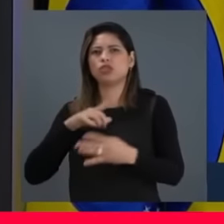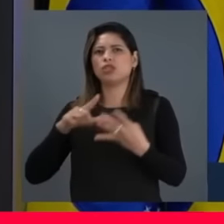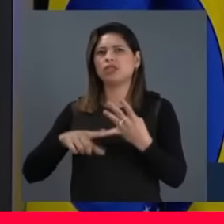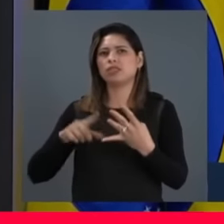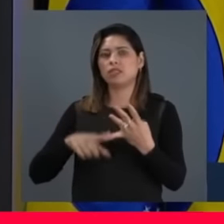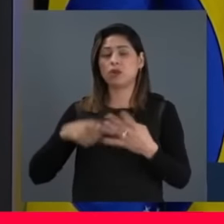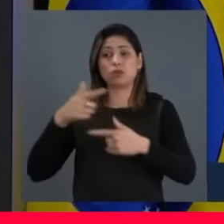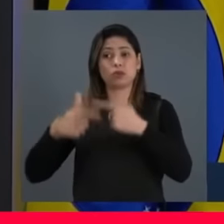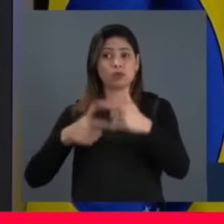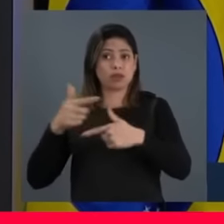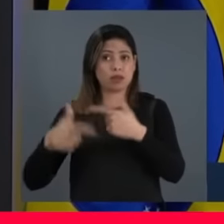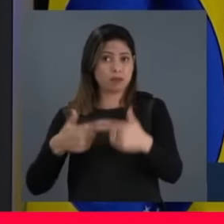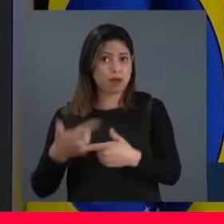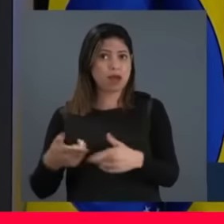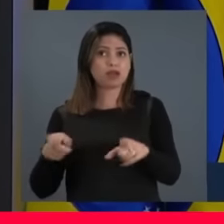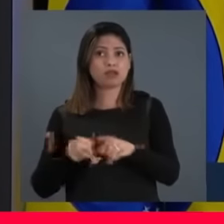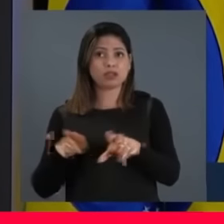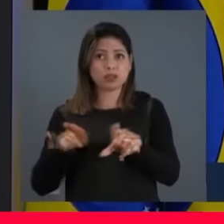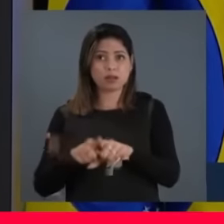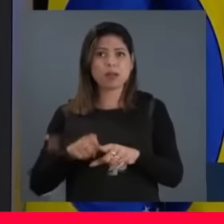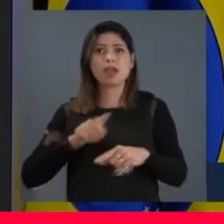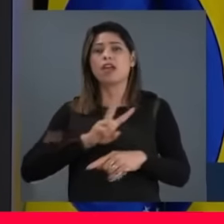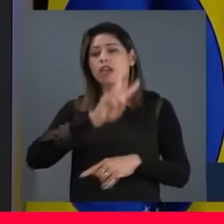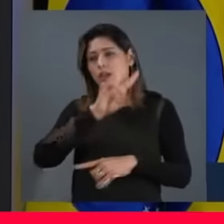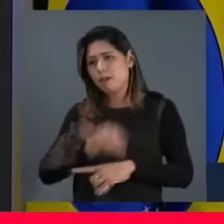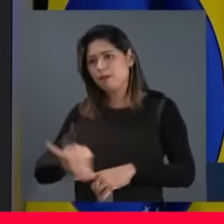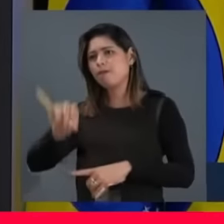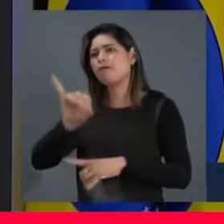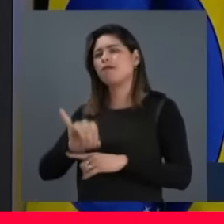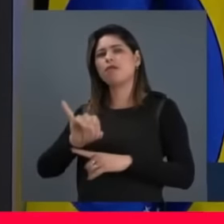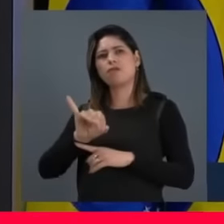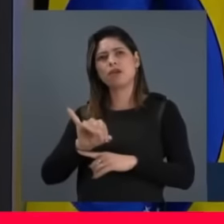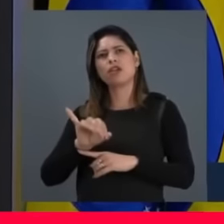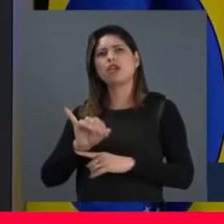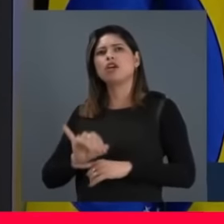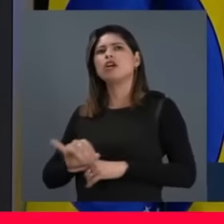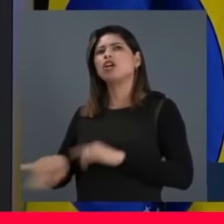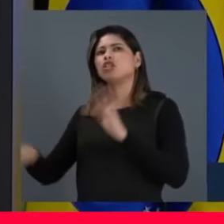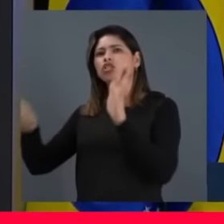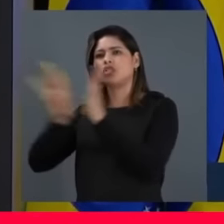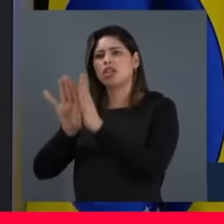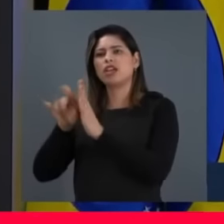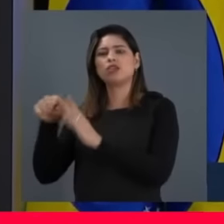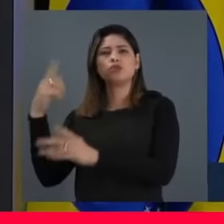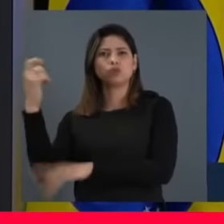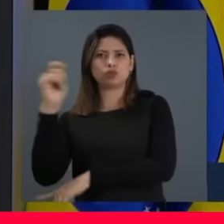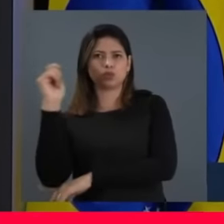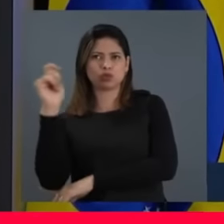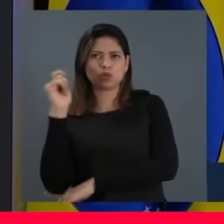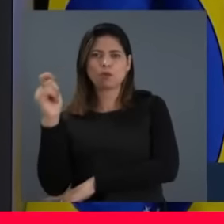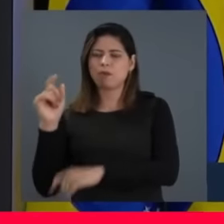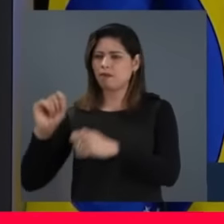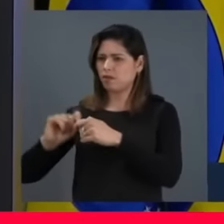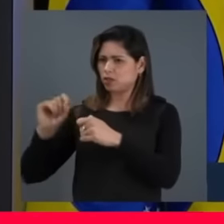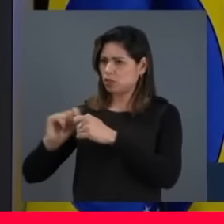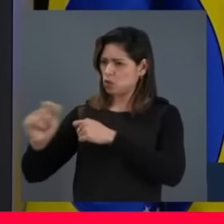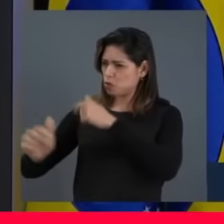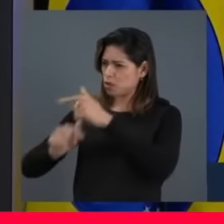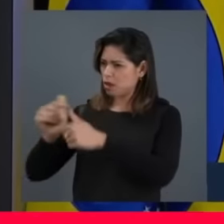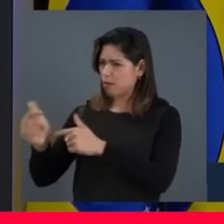empregos de seus trabalhos para ir ao Rio Grande do Sul para cumprir uma tarefa humanitária